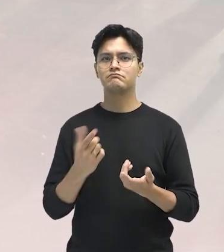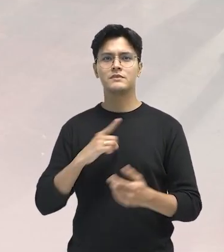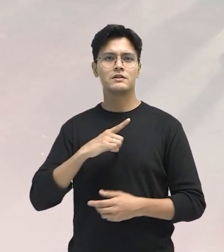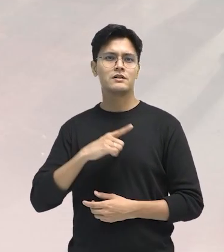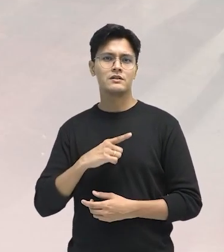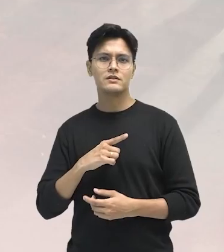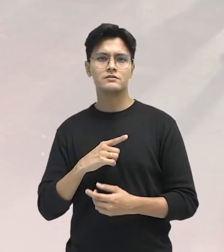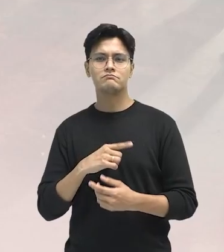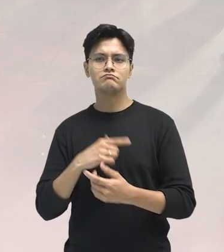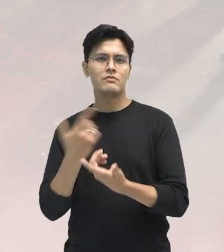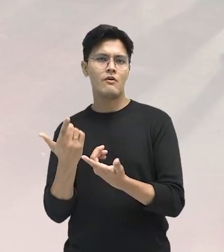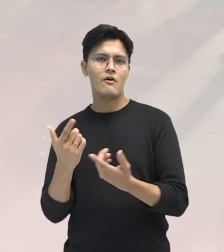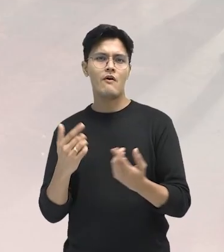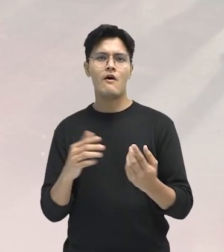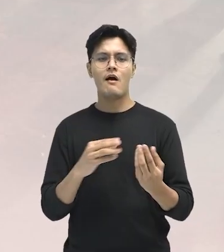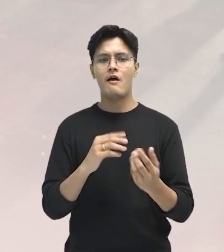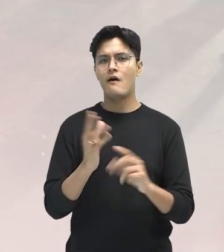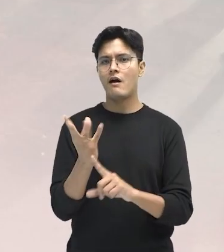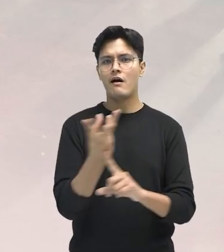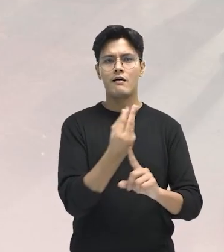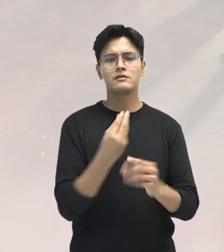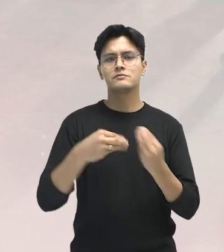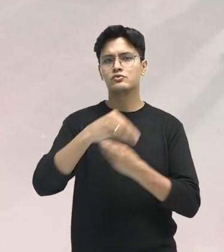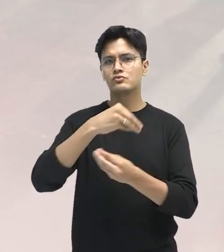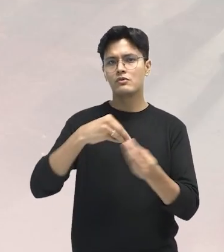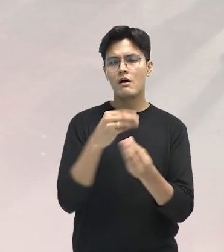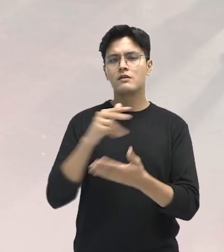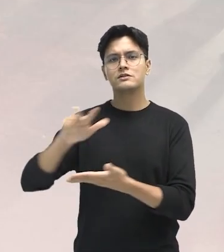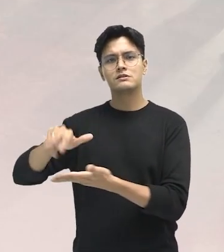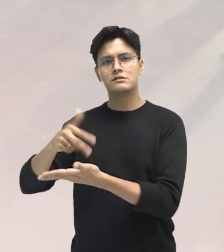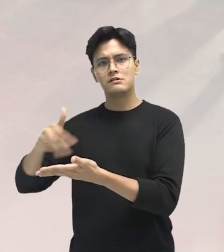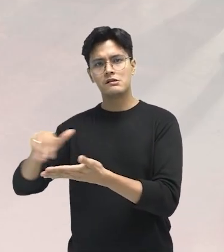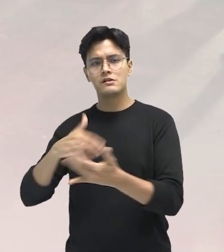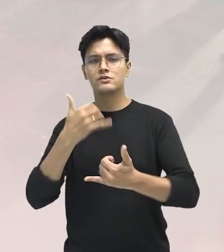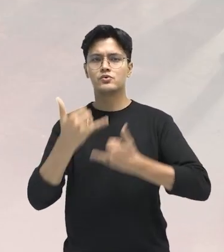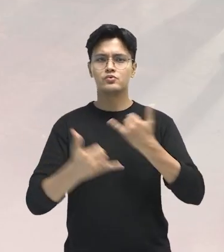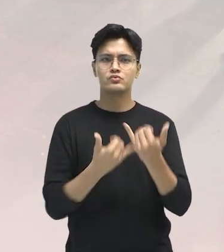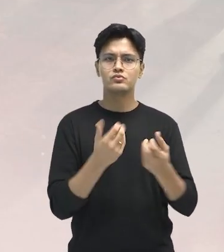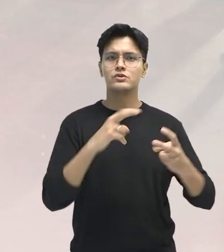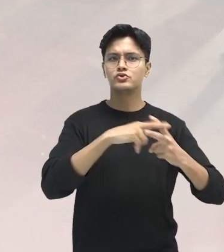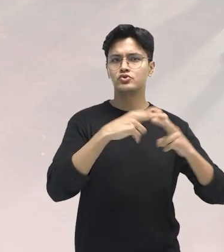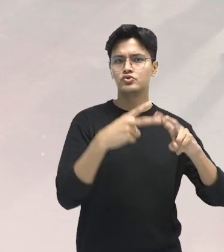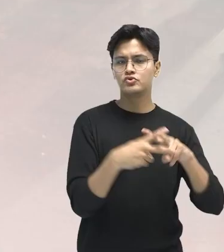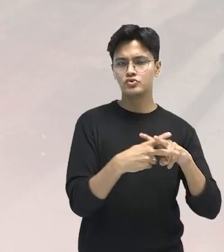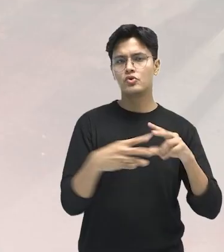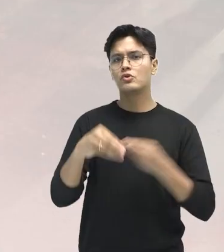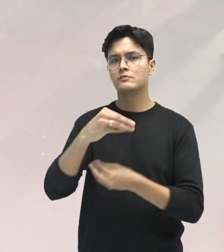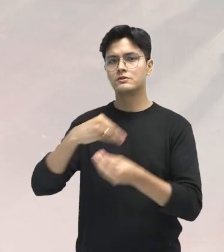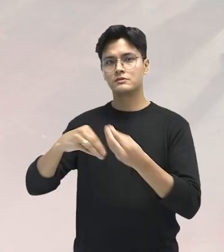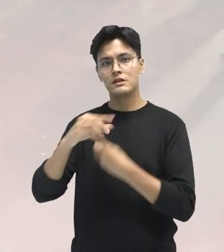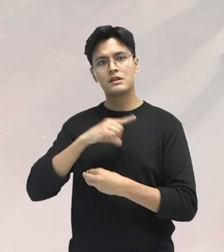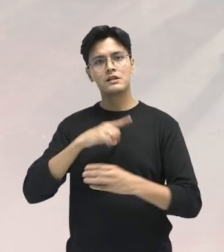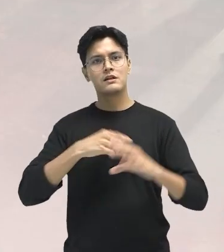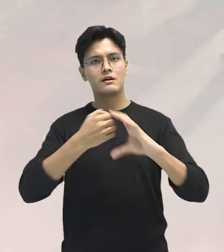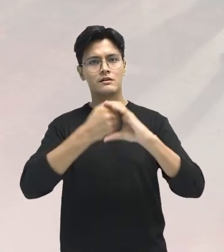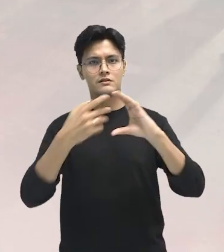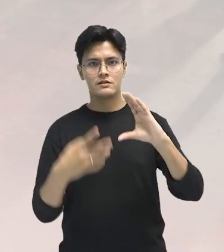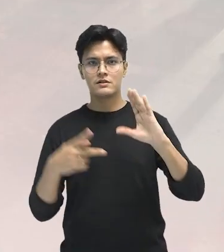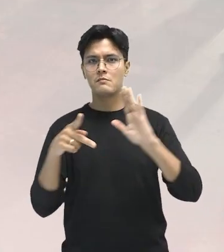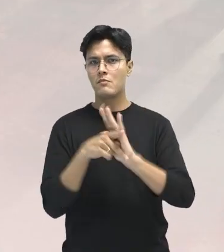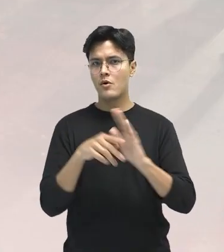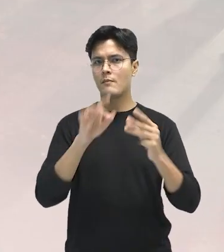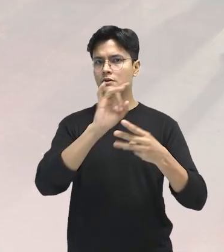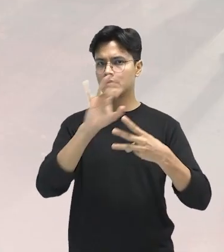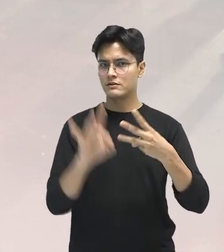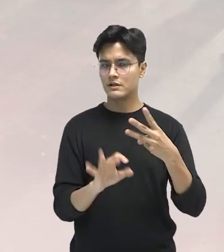outras artes, que é a luta, o jogo e a dança, e nós vimos também que ela tem características de cada um desses elementos.